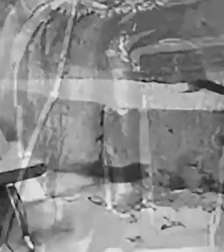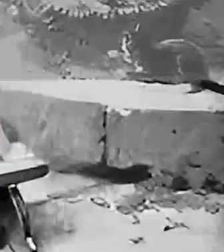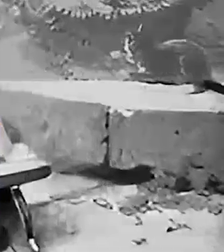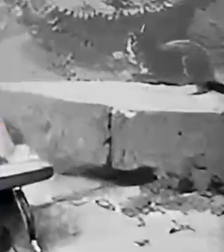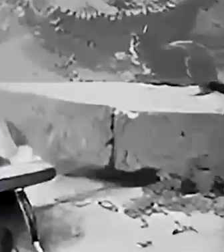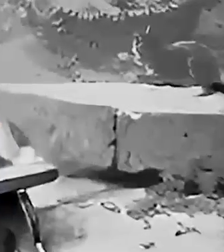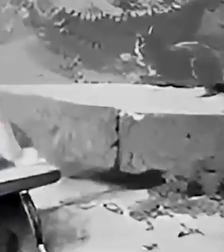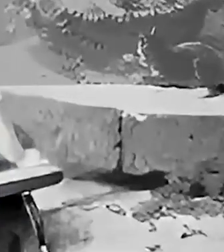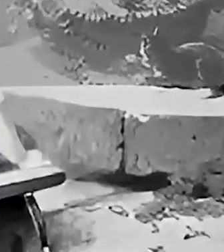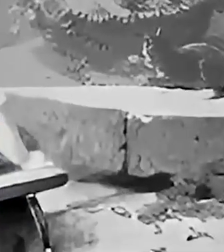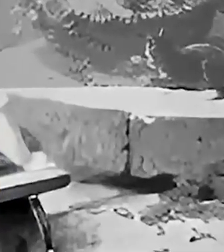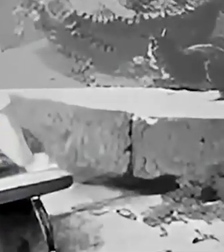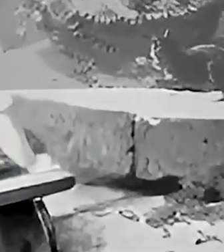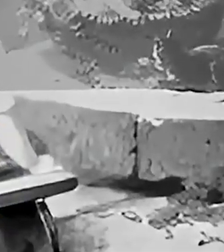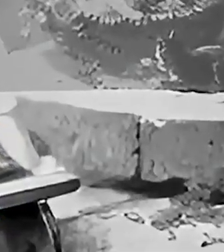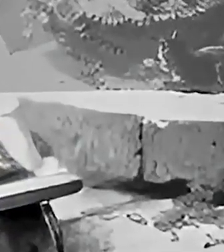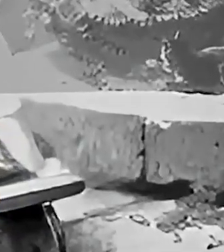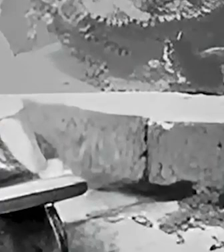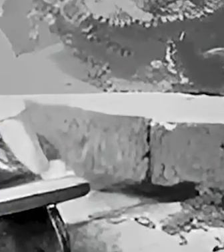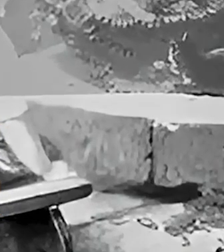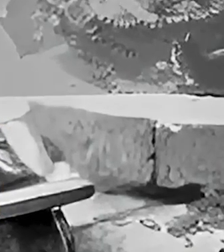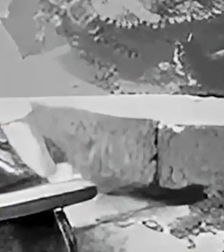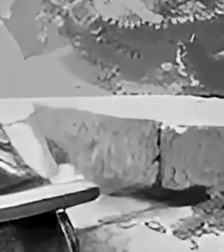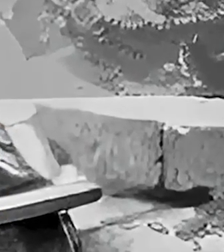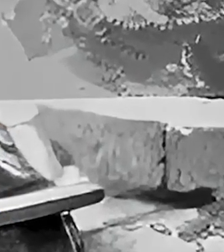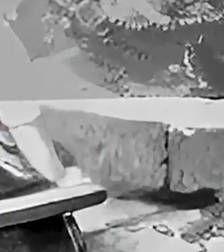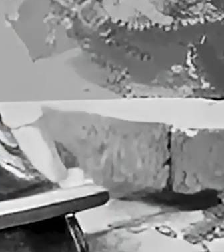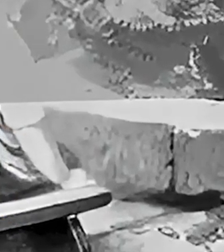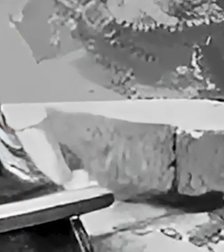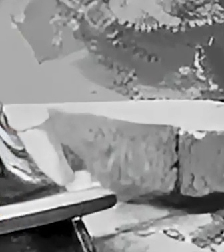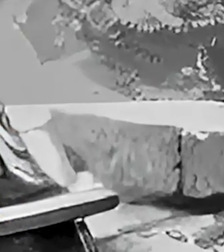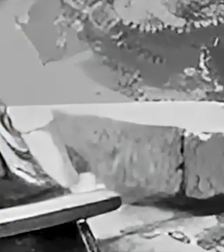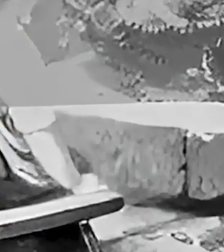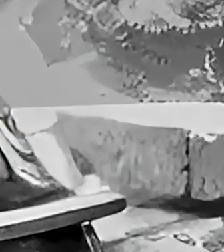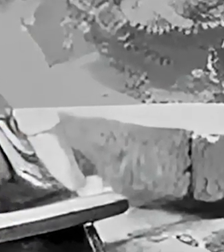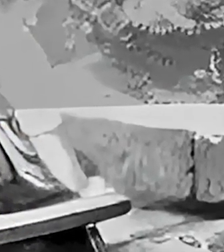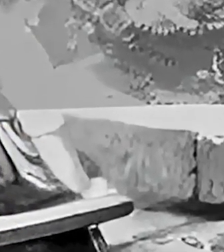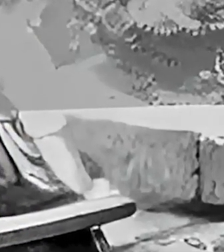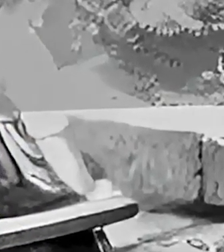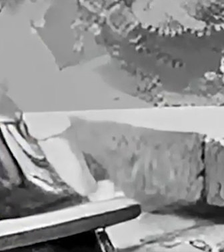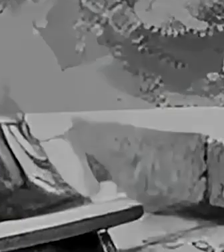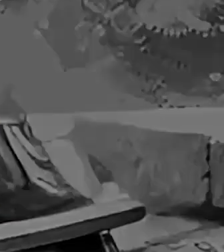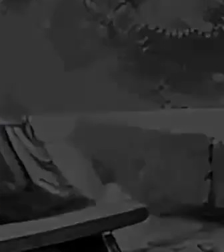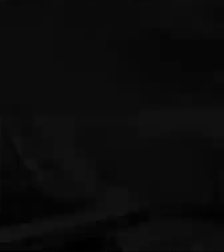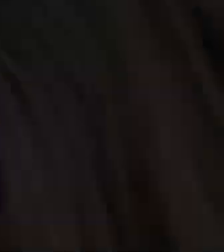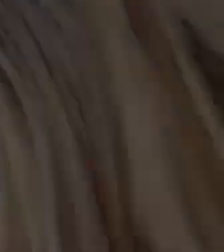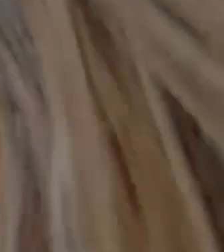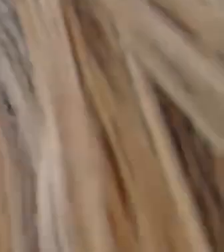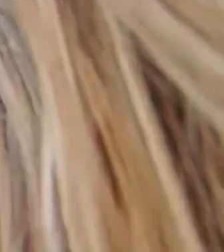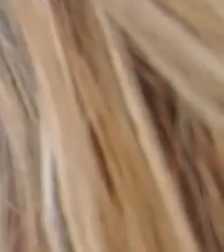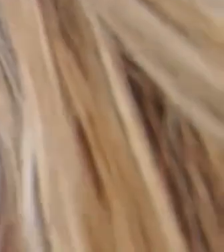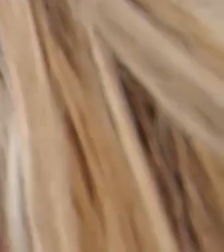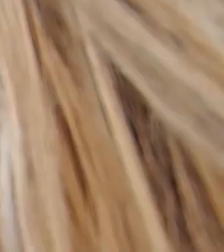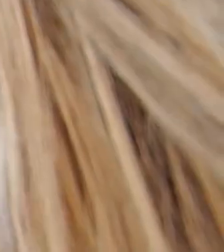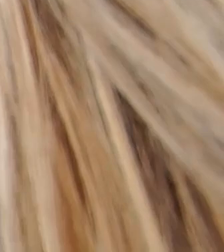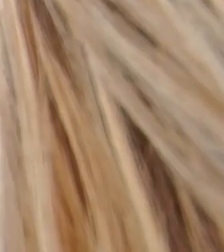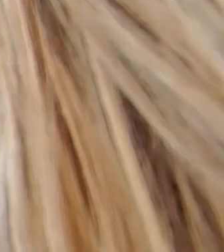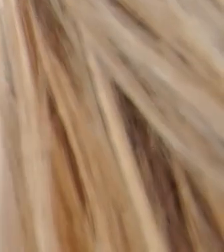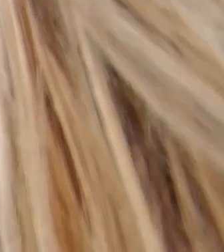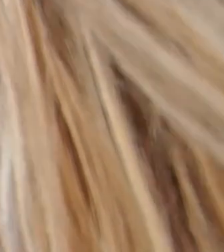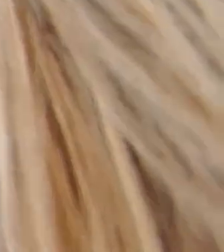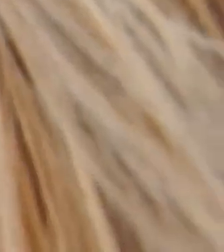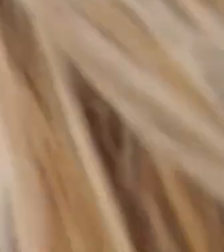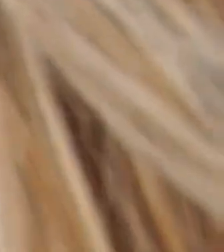popular. É também contando e ouvindo histórias que resgatamos nossas memórias afetivas. Quem nunca ouviu de alguém